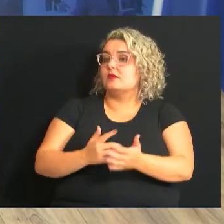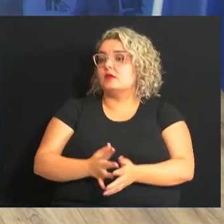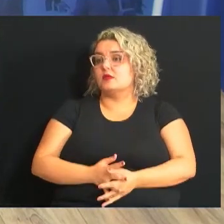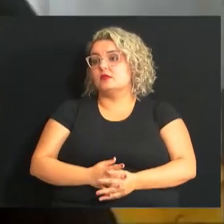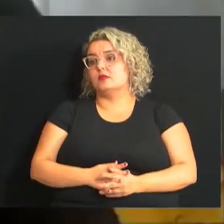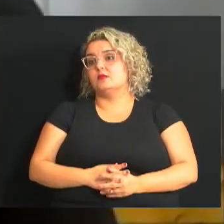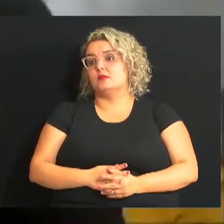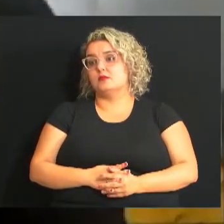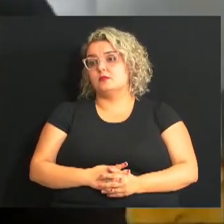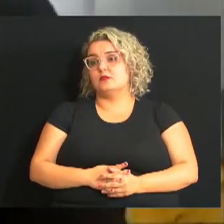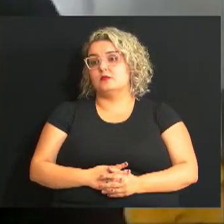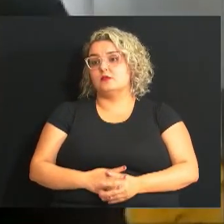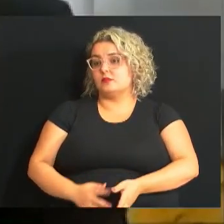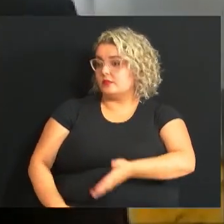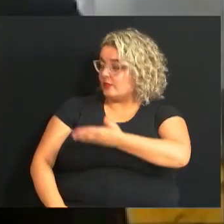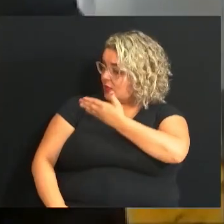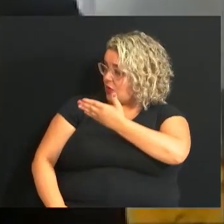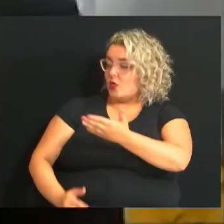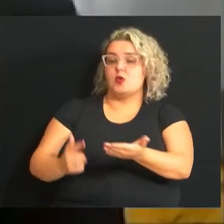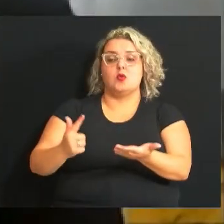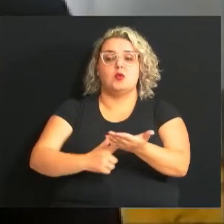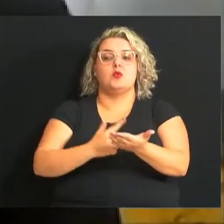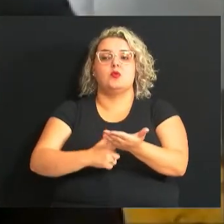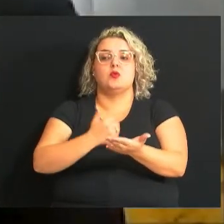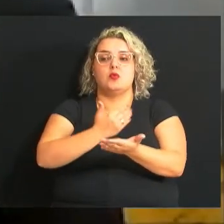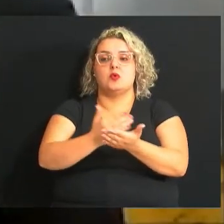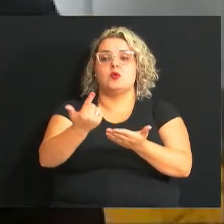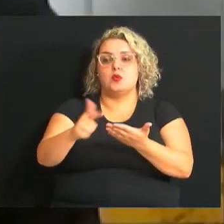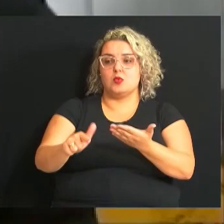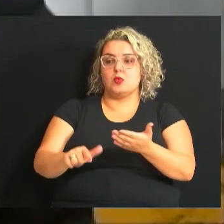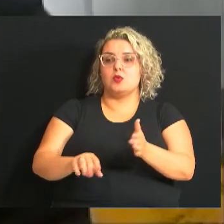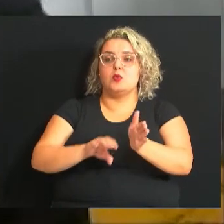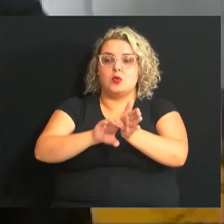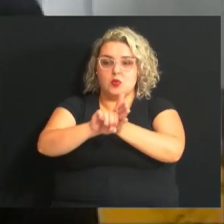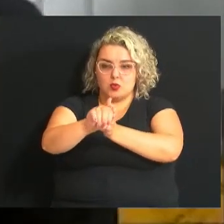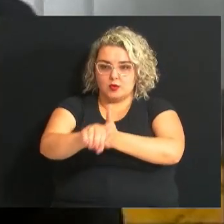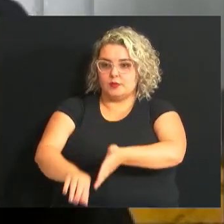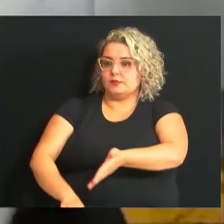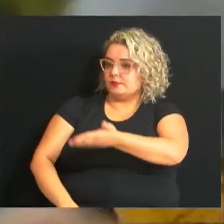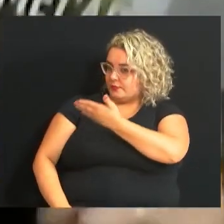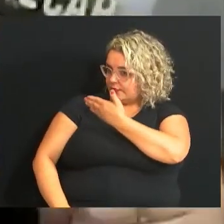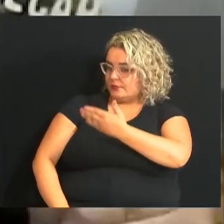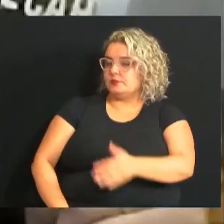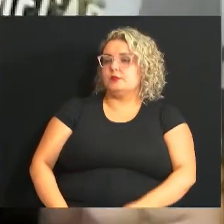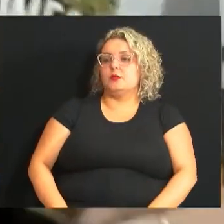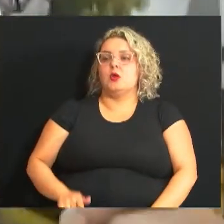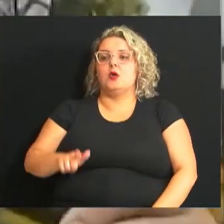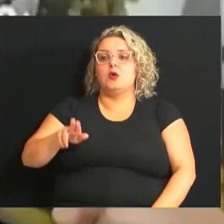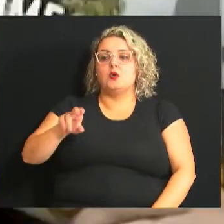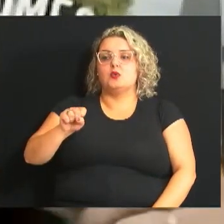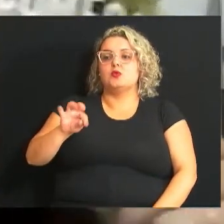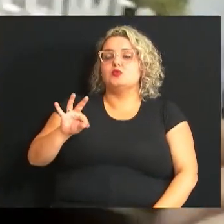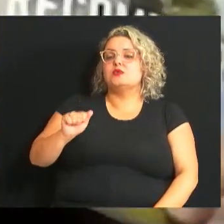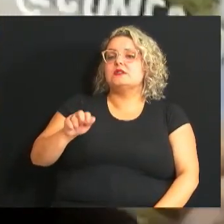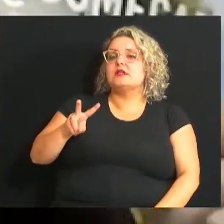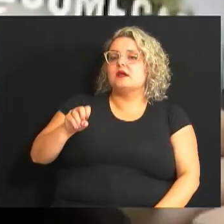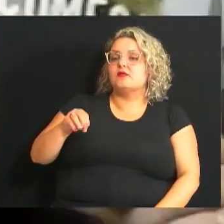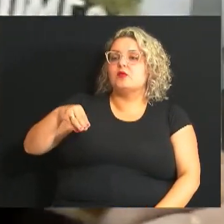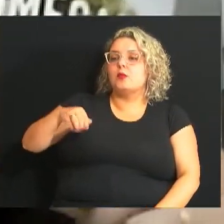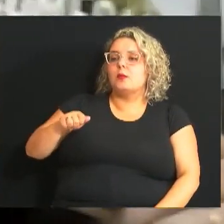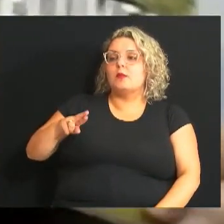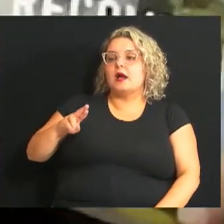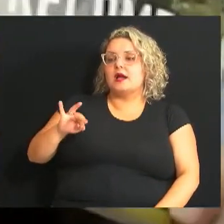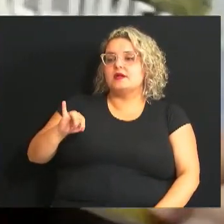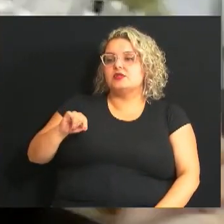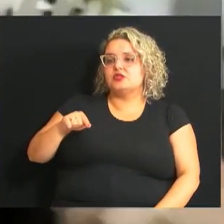Bom, o livro Recomeçar, se você digitar no Google Recomeçar Gustavo Martinez, vocês vão encontrar em vários